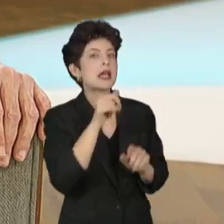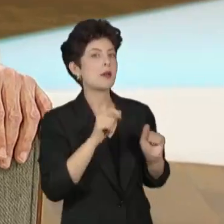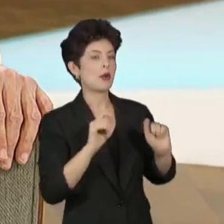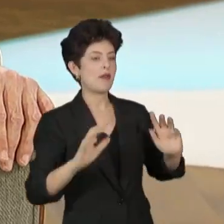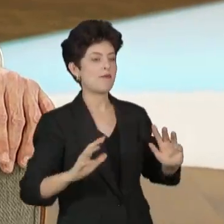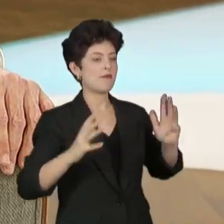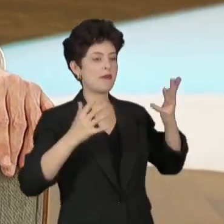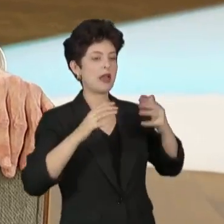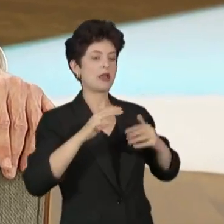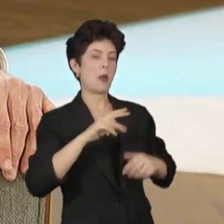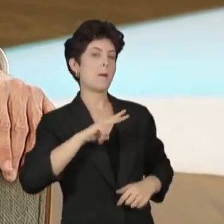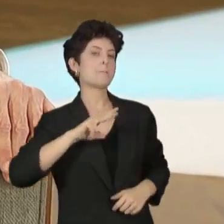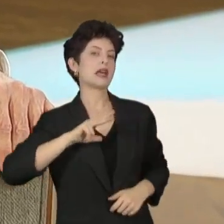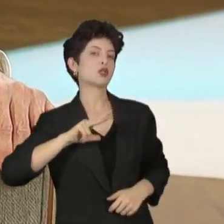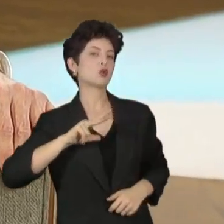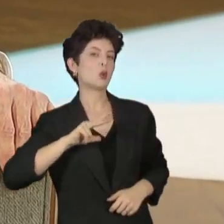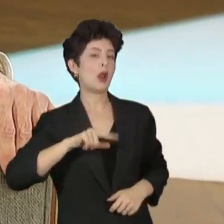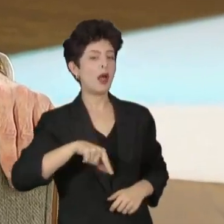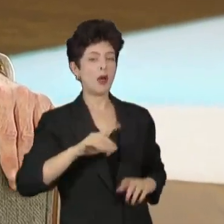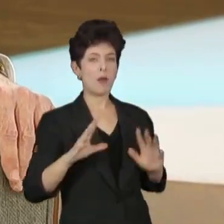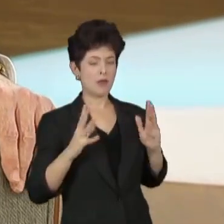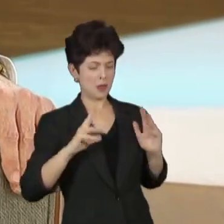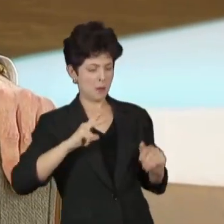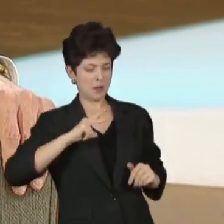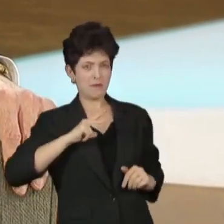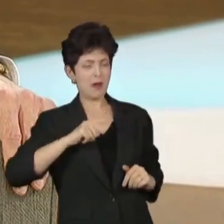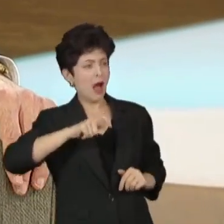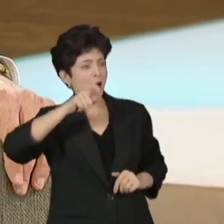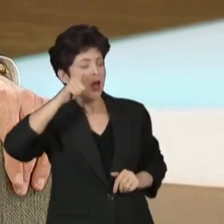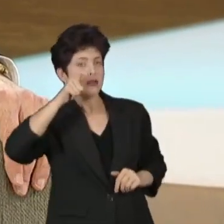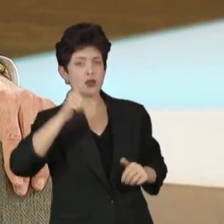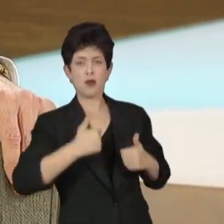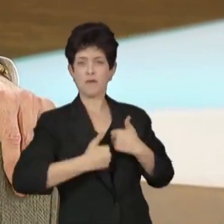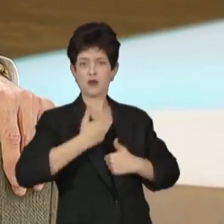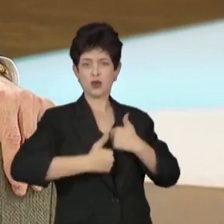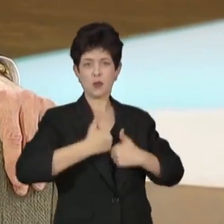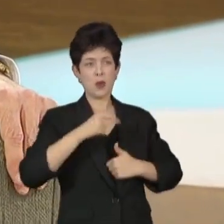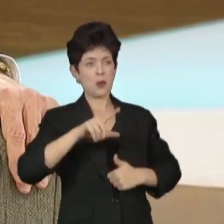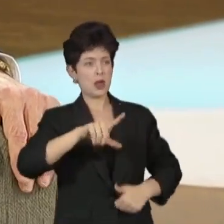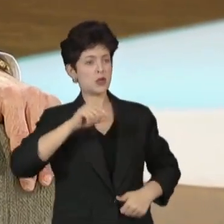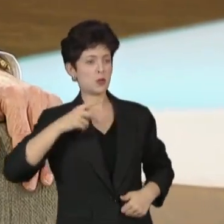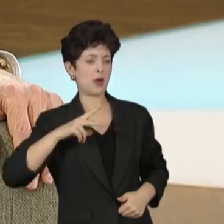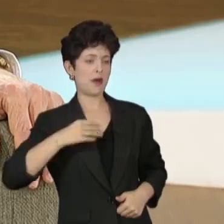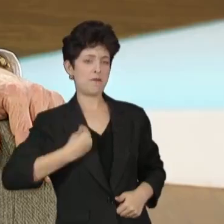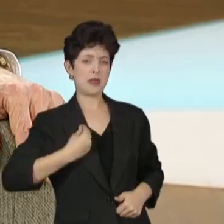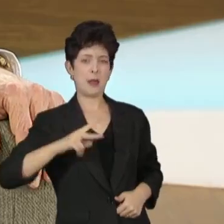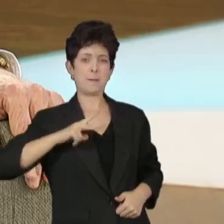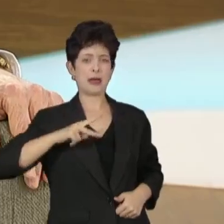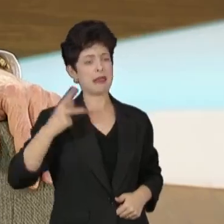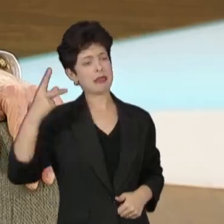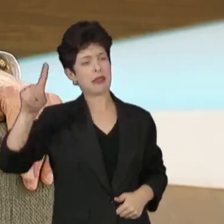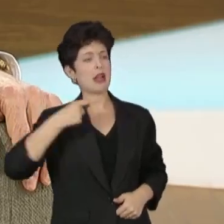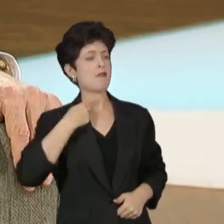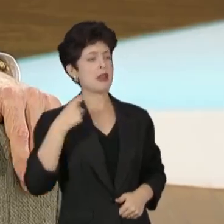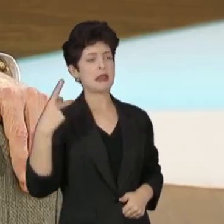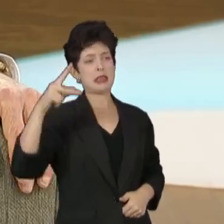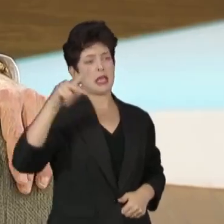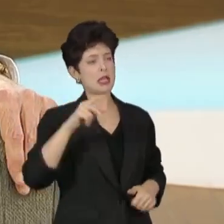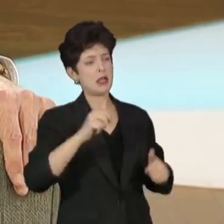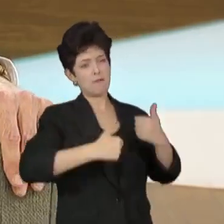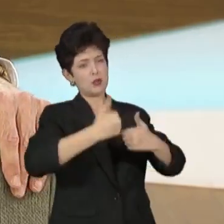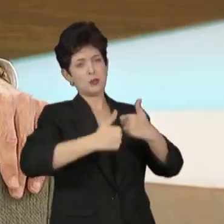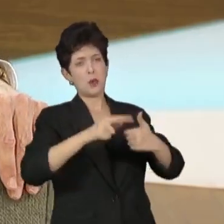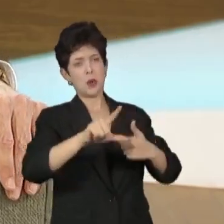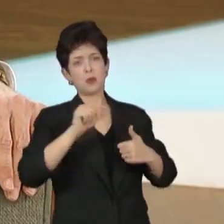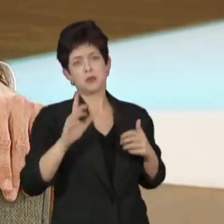um evento institucional, foi um evento privado. O sujeito foi assistir a um jogo de futebol. Ele escolheu para a vida privada dele, pelos gostos dele, de assistir a um jogo